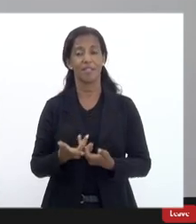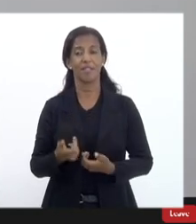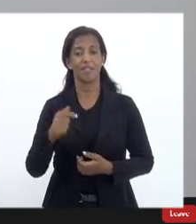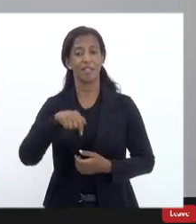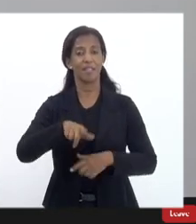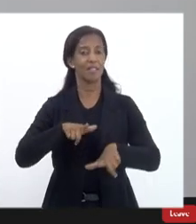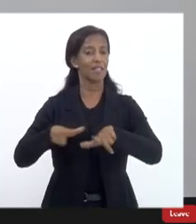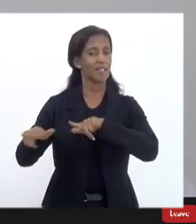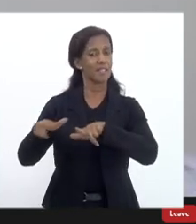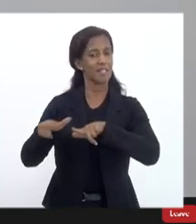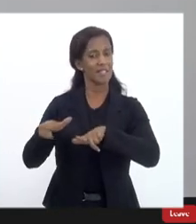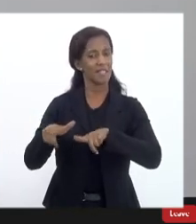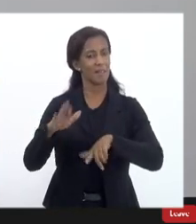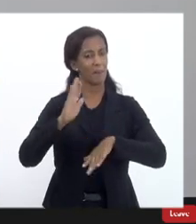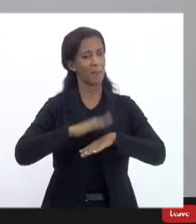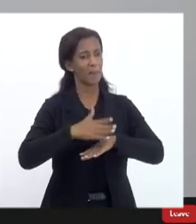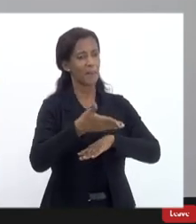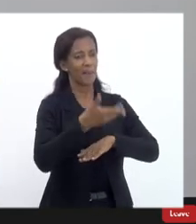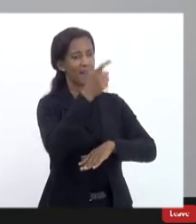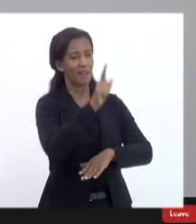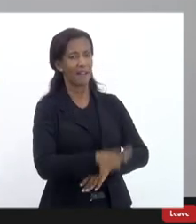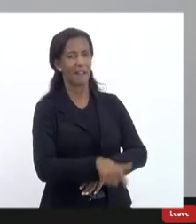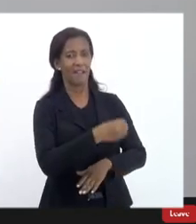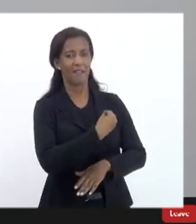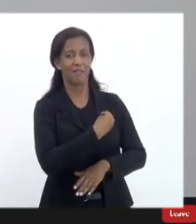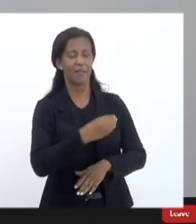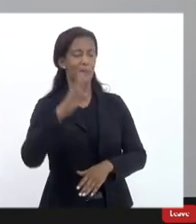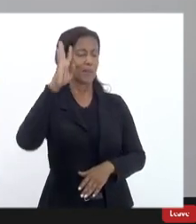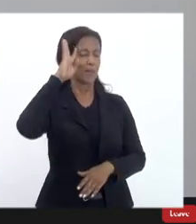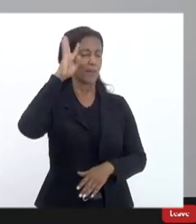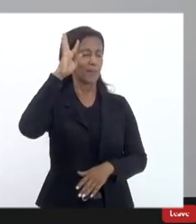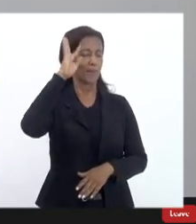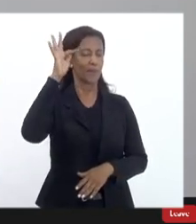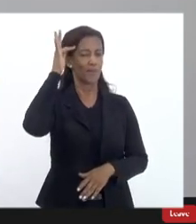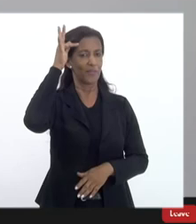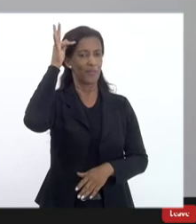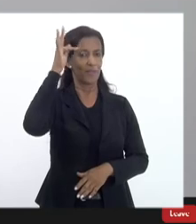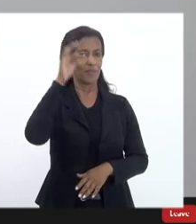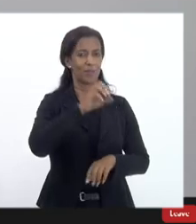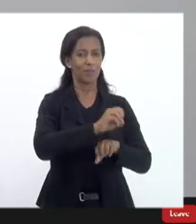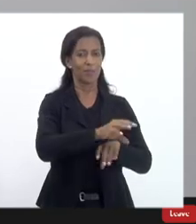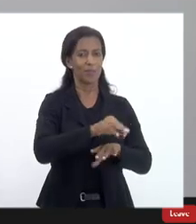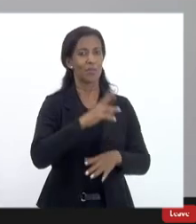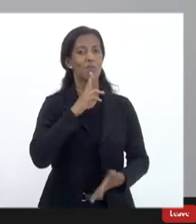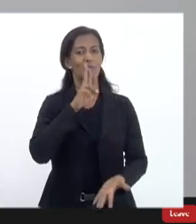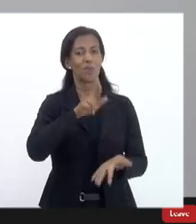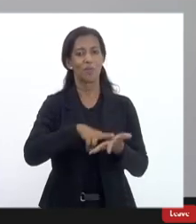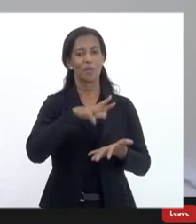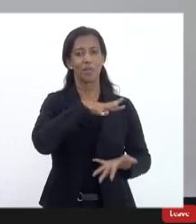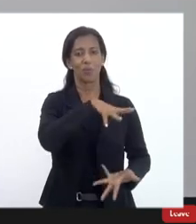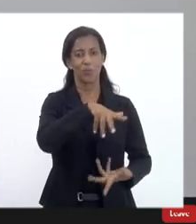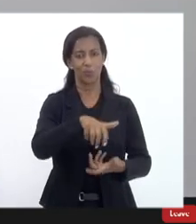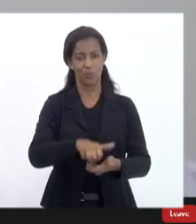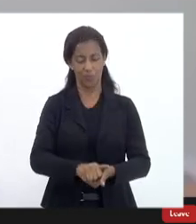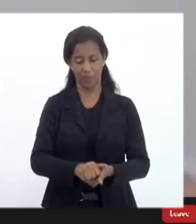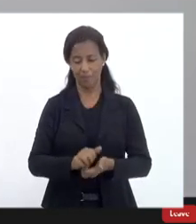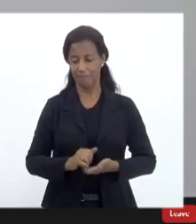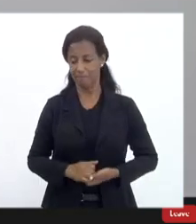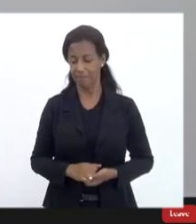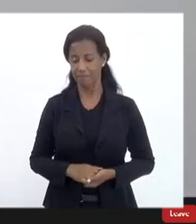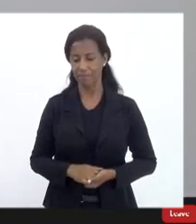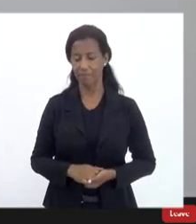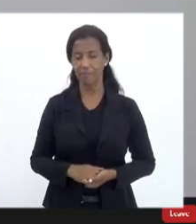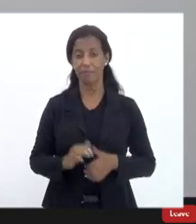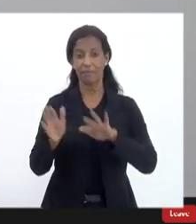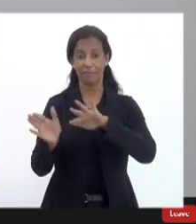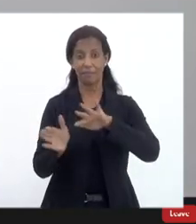esse trabalho alusivo ao centenário deste grande pensador, filósofo da educação brasileira, reconhecido no mundo inteiro. Isso dito,